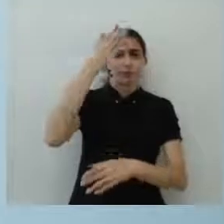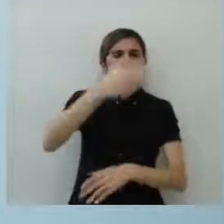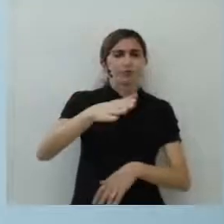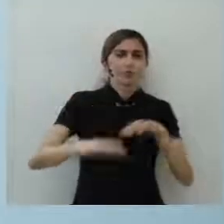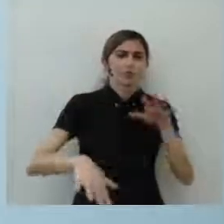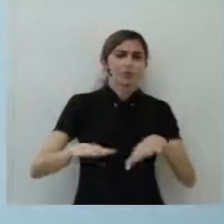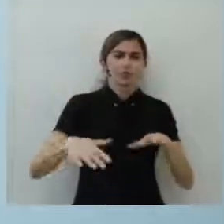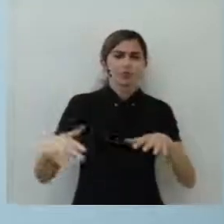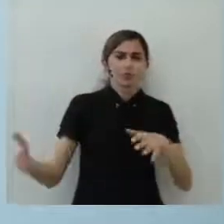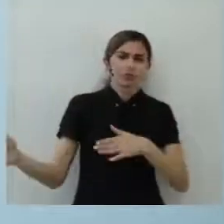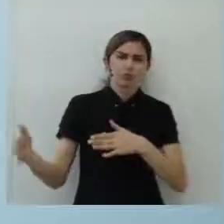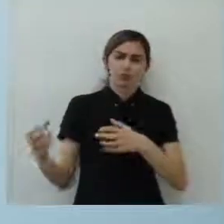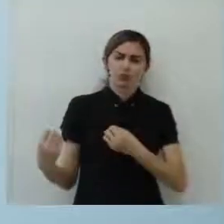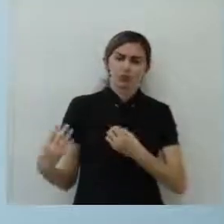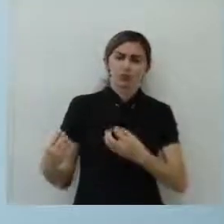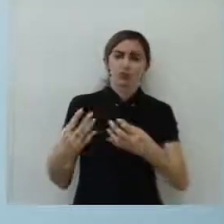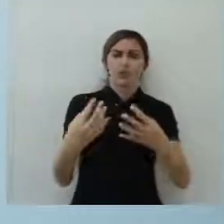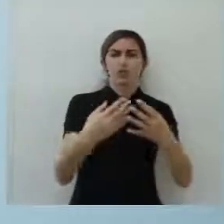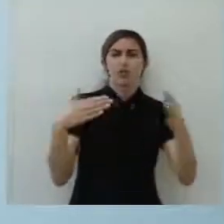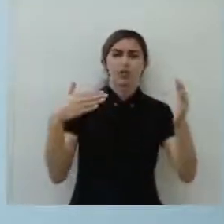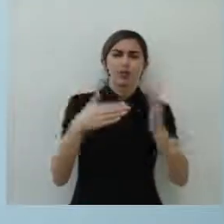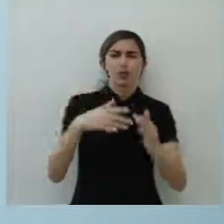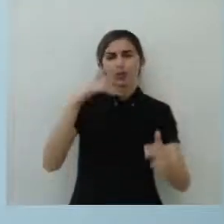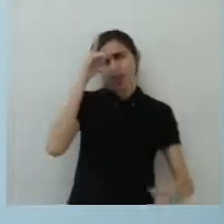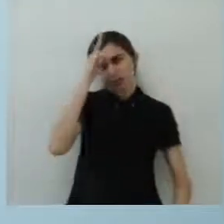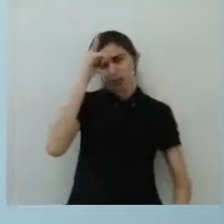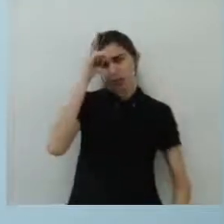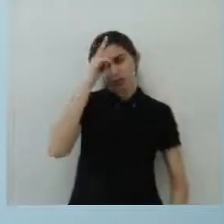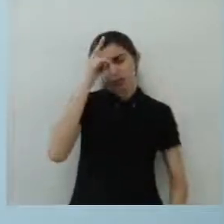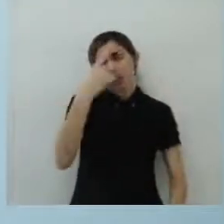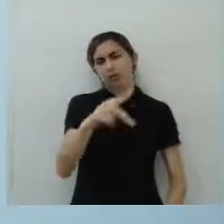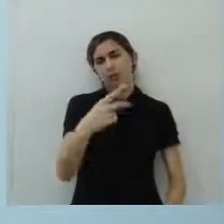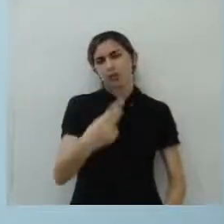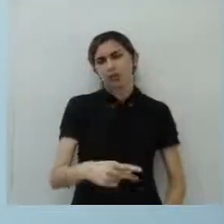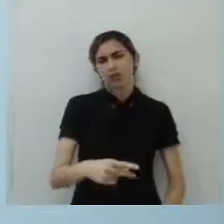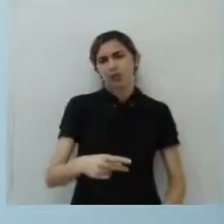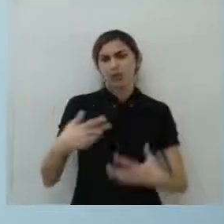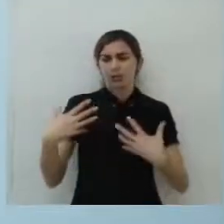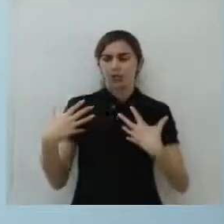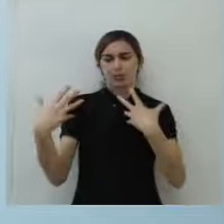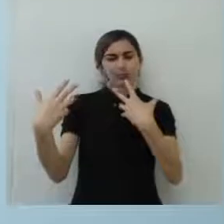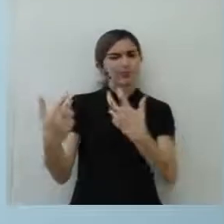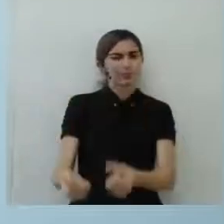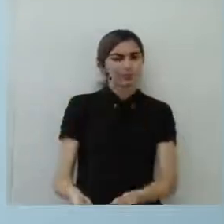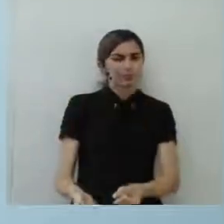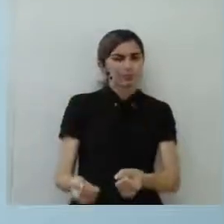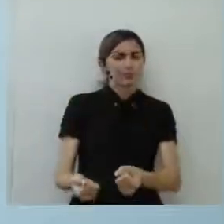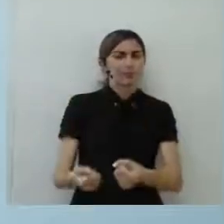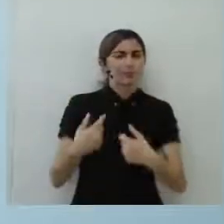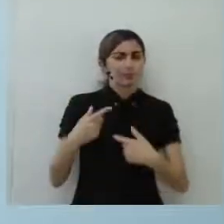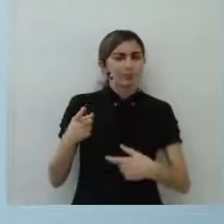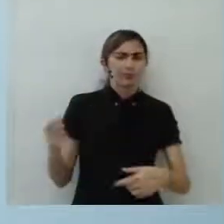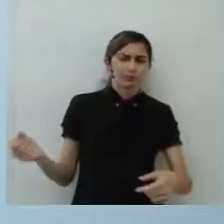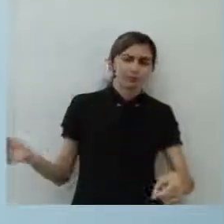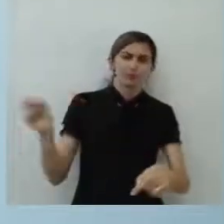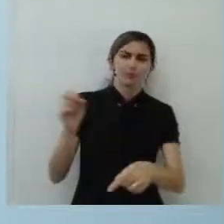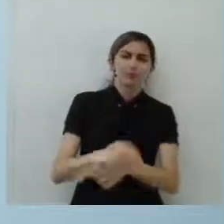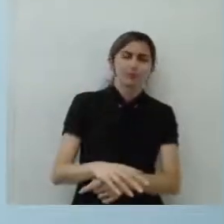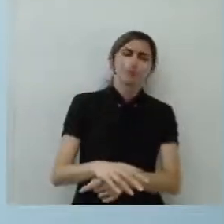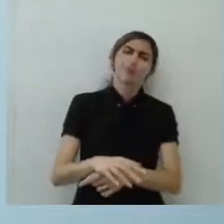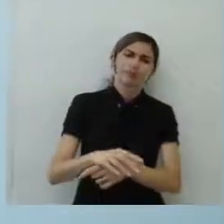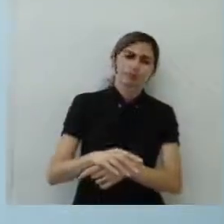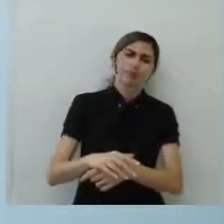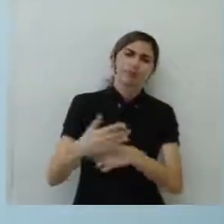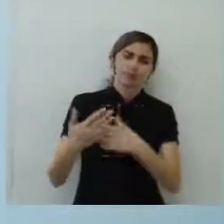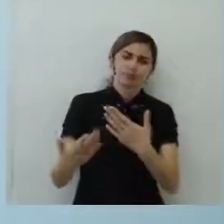bateria durante essa viagem que vai até a Alemanha. Ele aceita. E é aí que ele entra de fato,